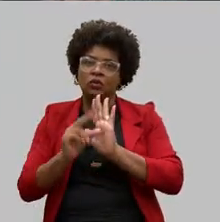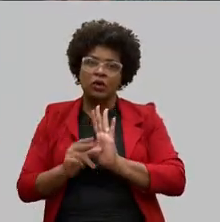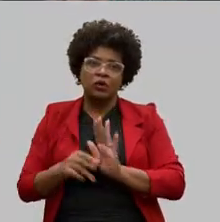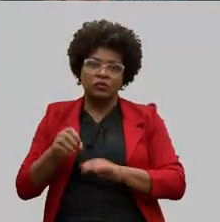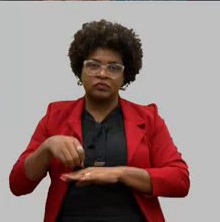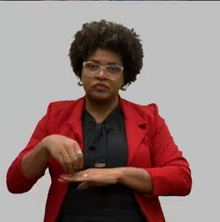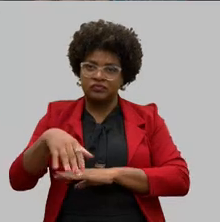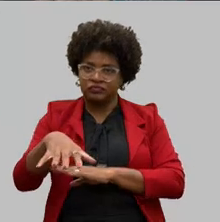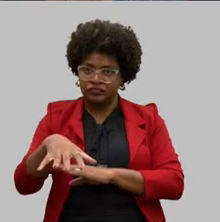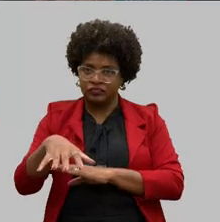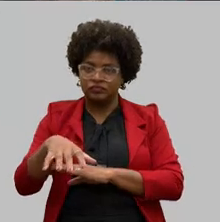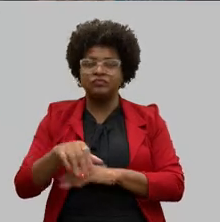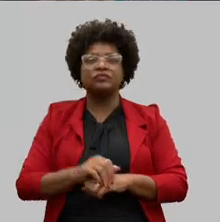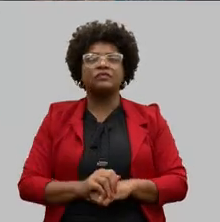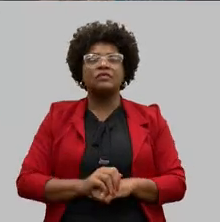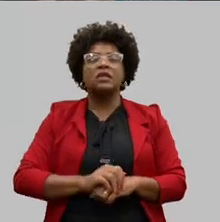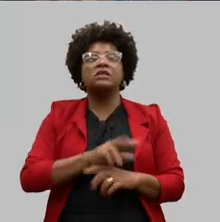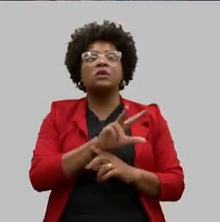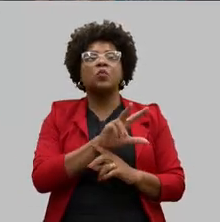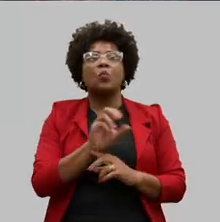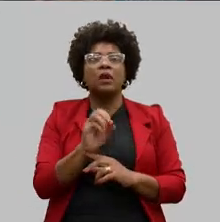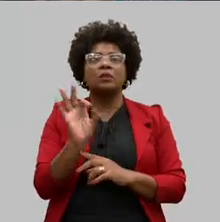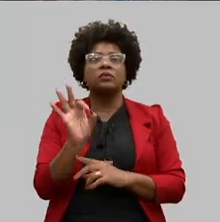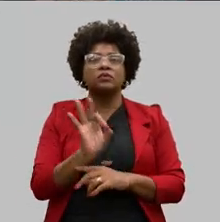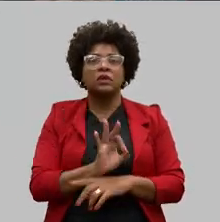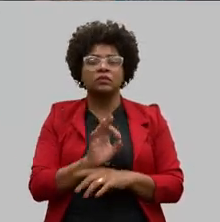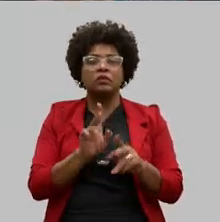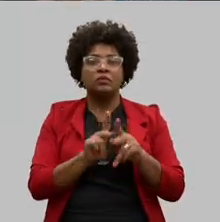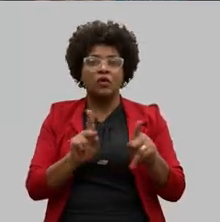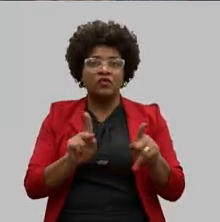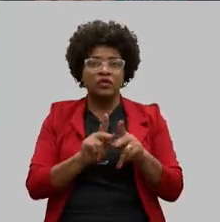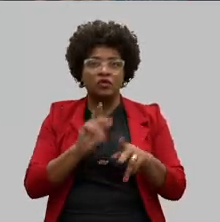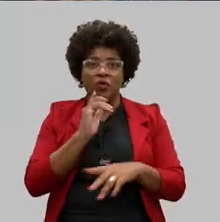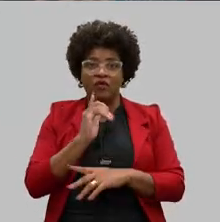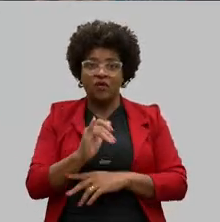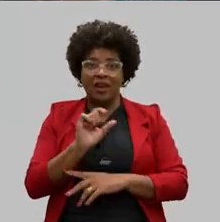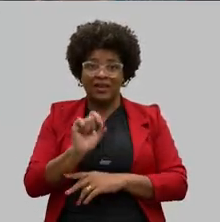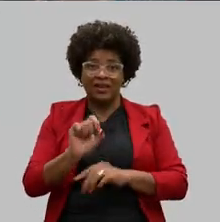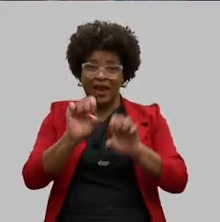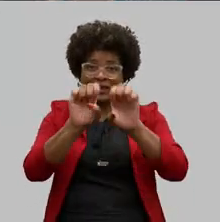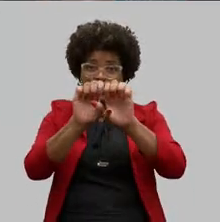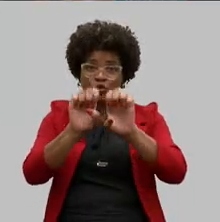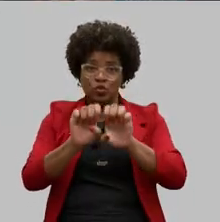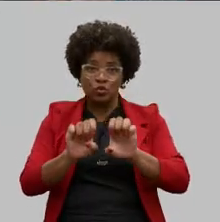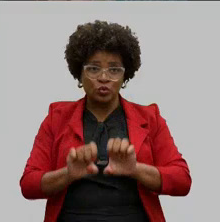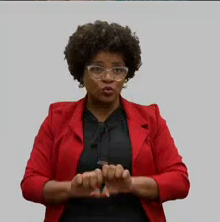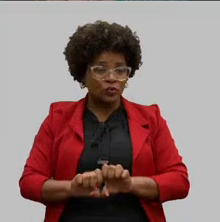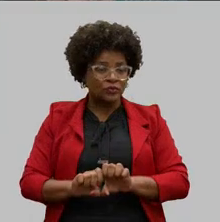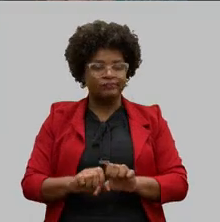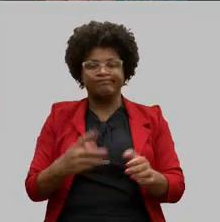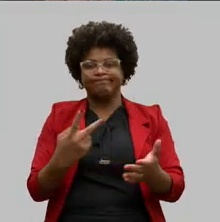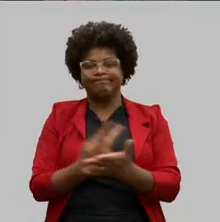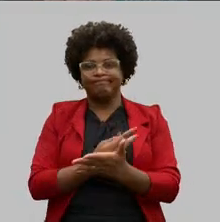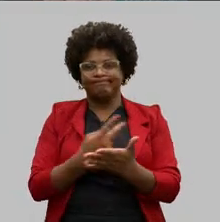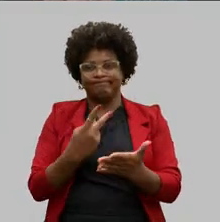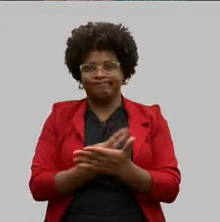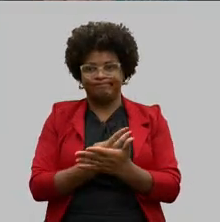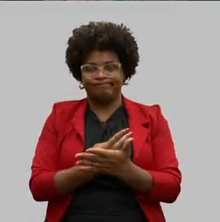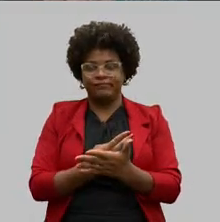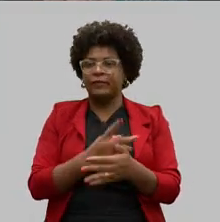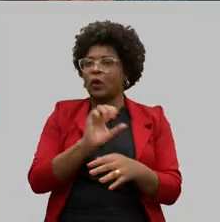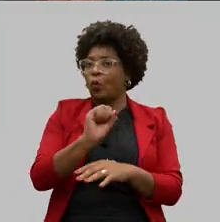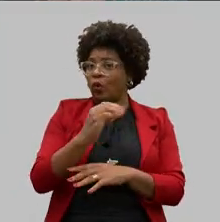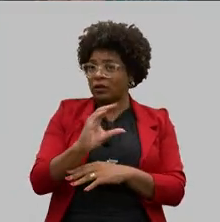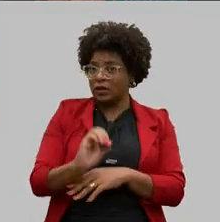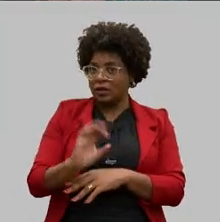professores afirma que a estruturas são inadequadas 80% professores